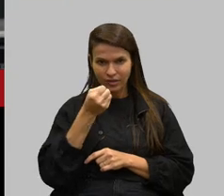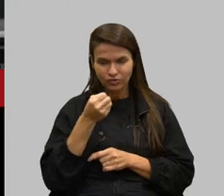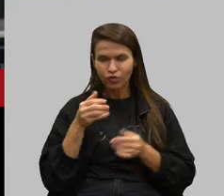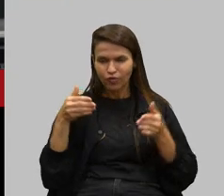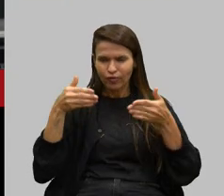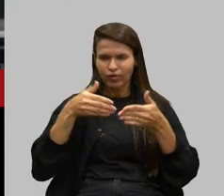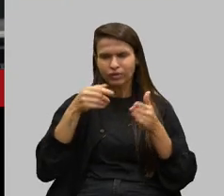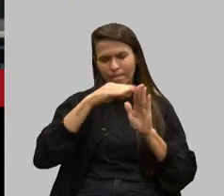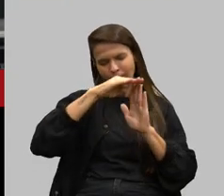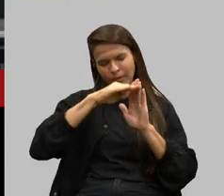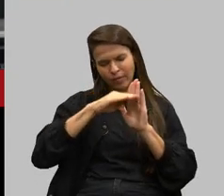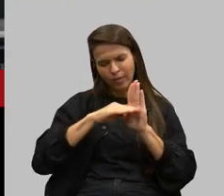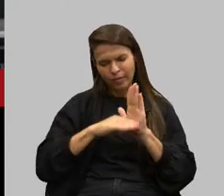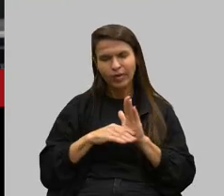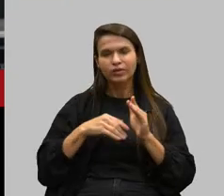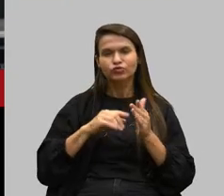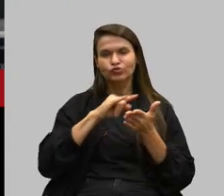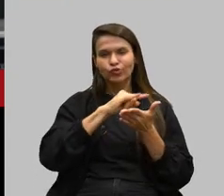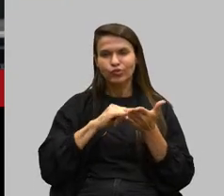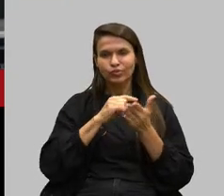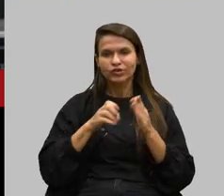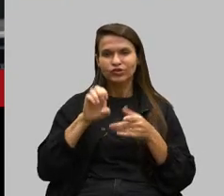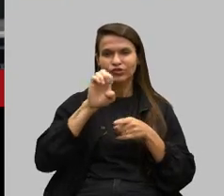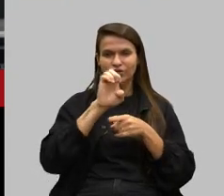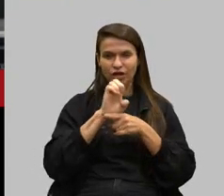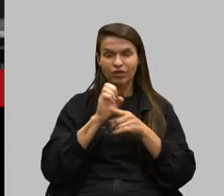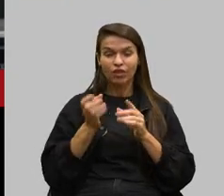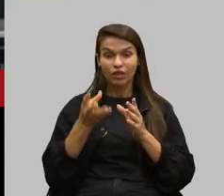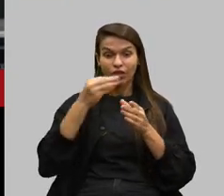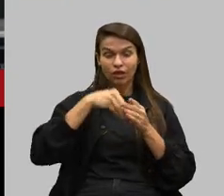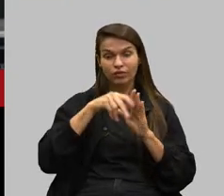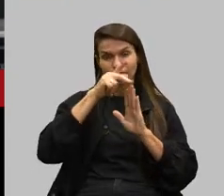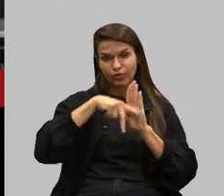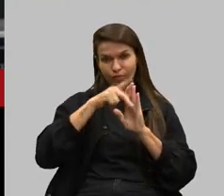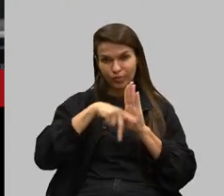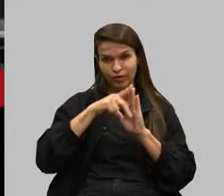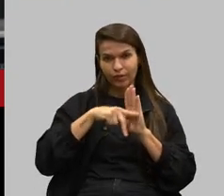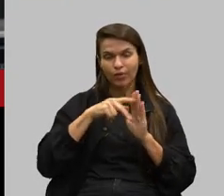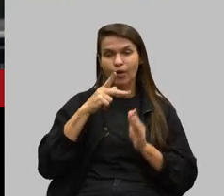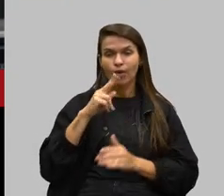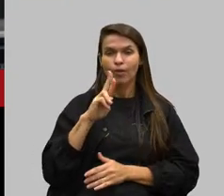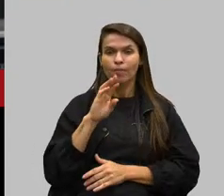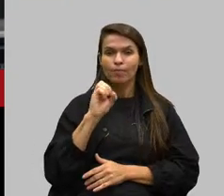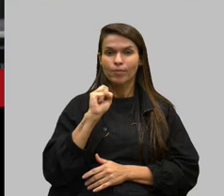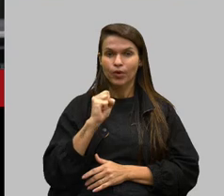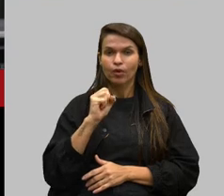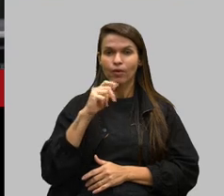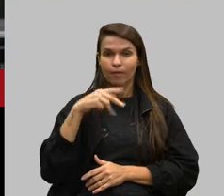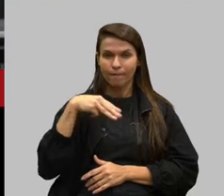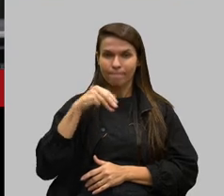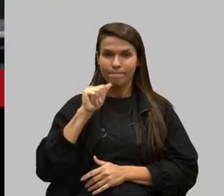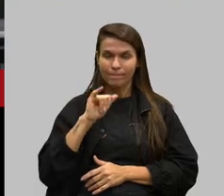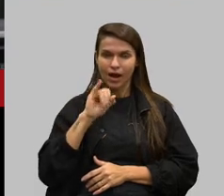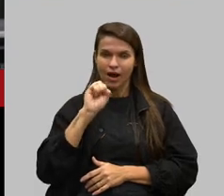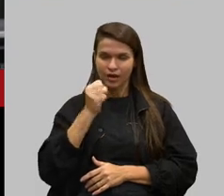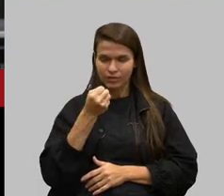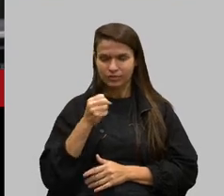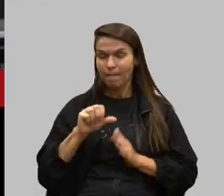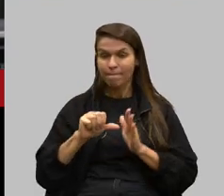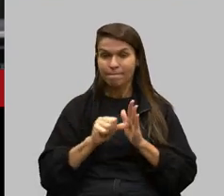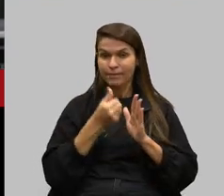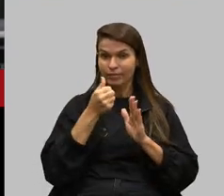todas as ações do Estado dentro desse programa que é o promis e alguns feitos já do promis primeiro lugar